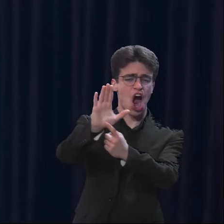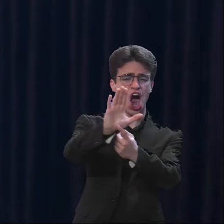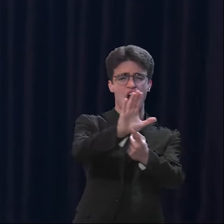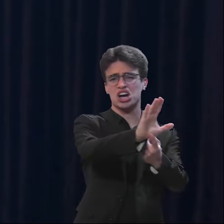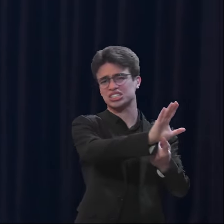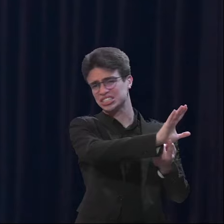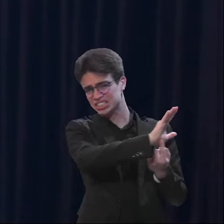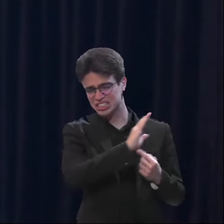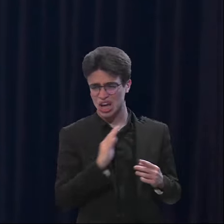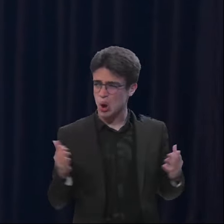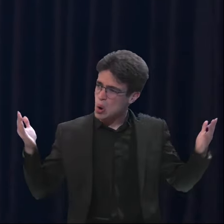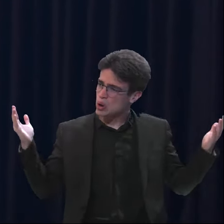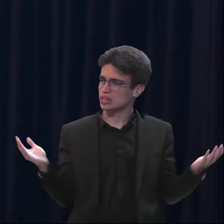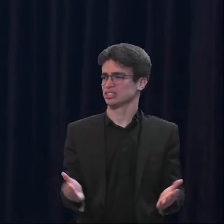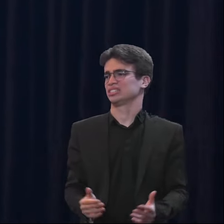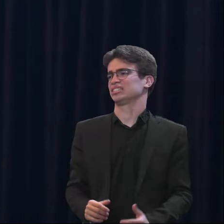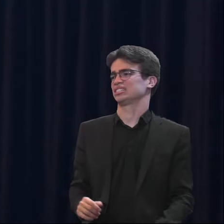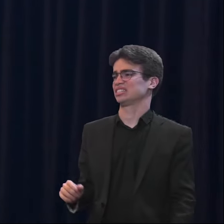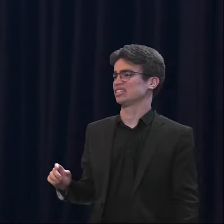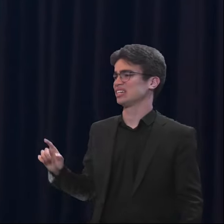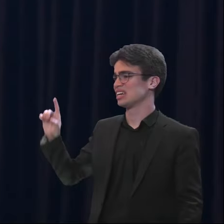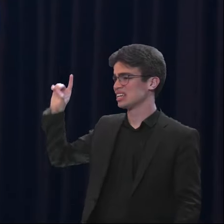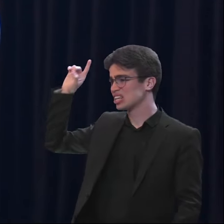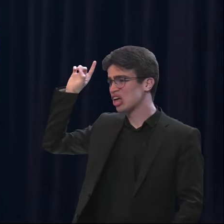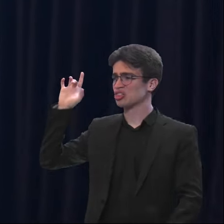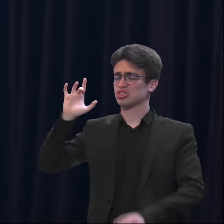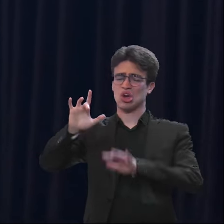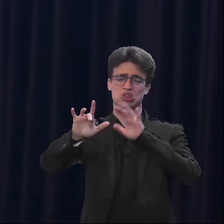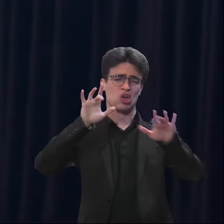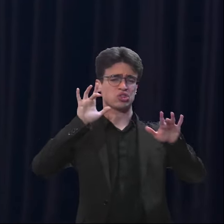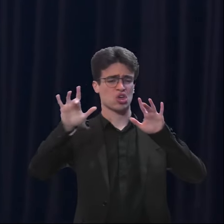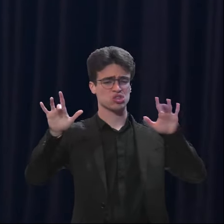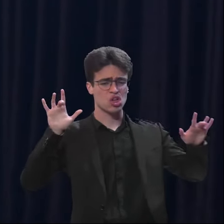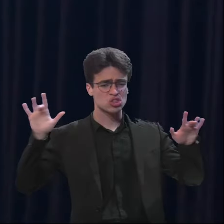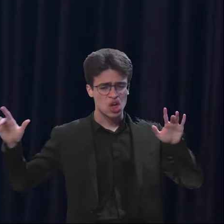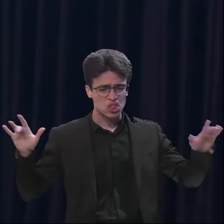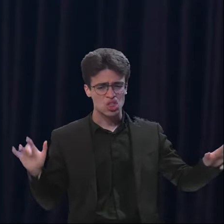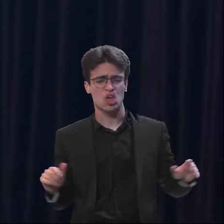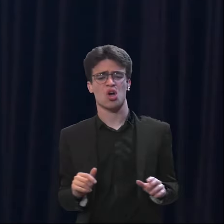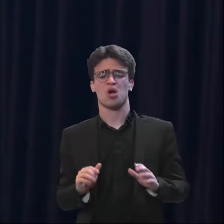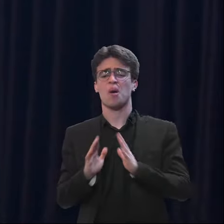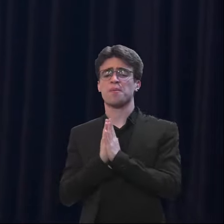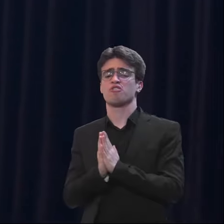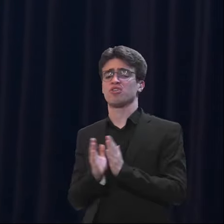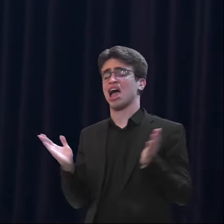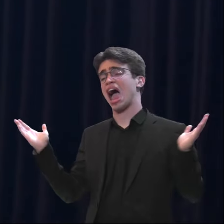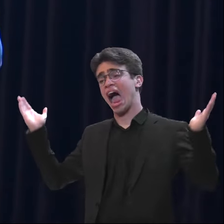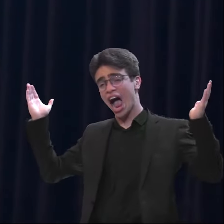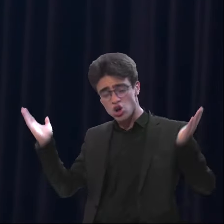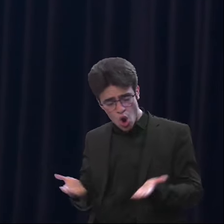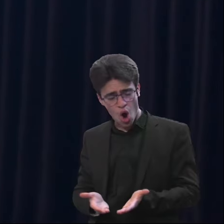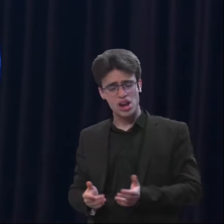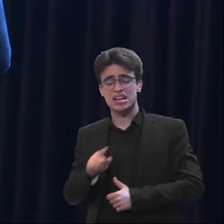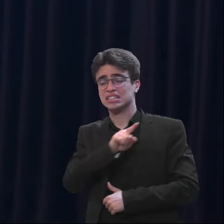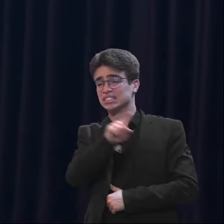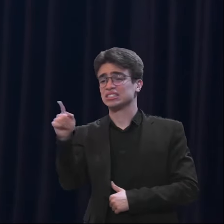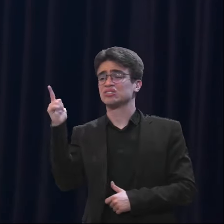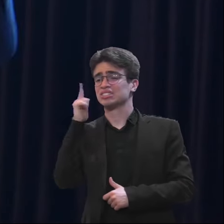lugar, que o Senhor visite os meus irmãos e que agora o entendimento